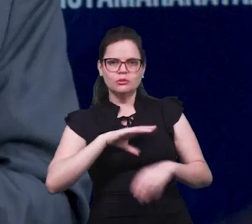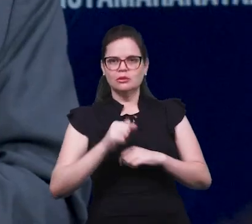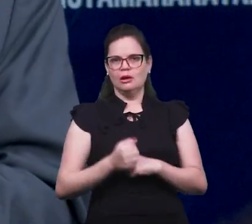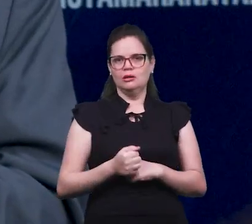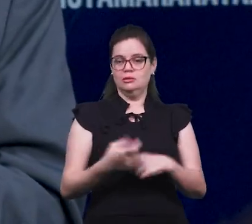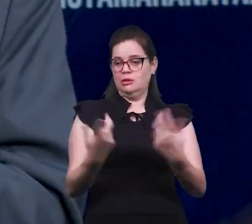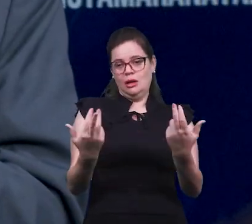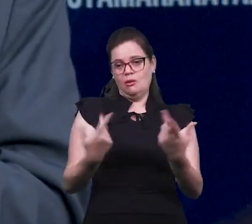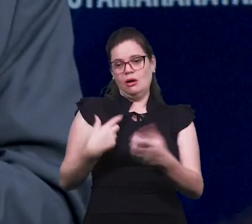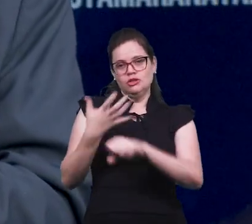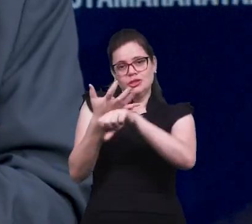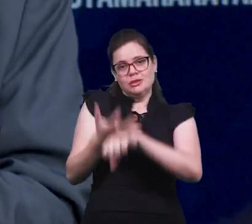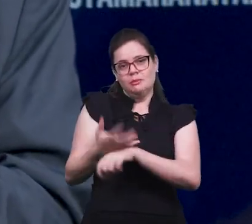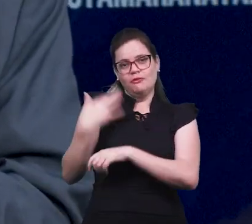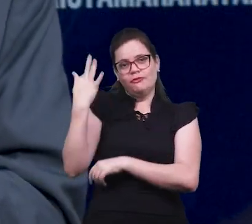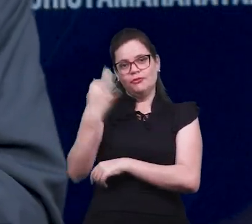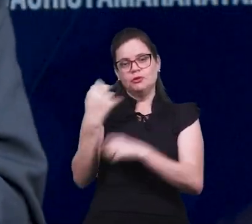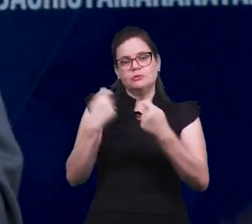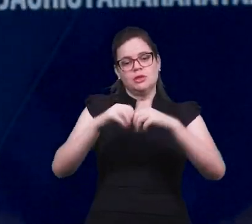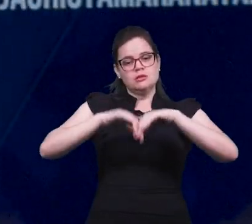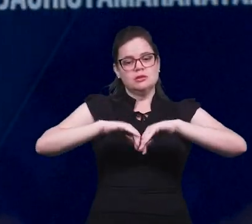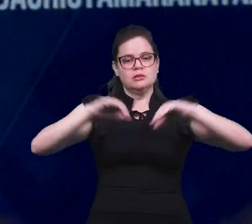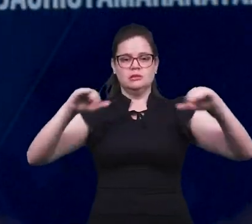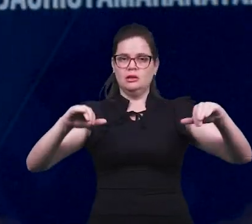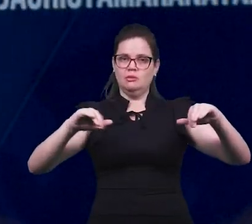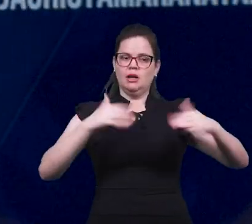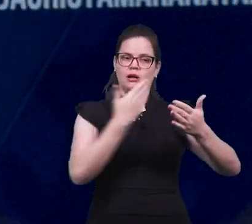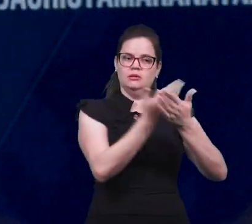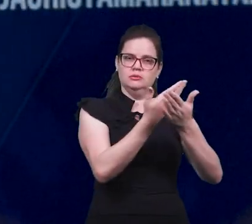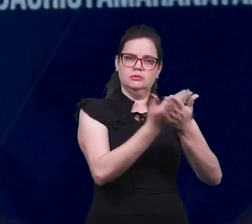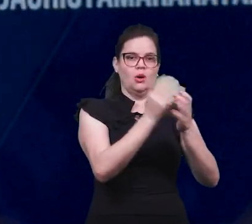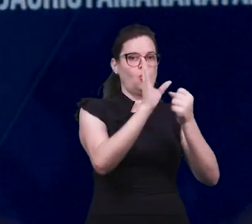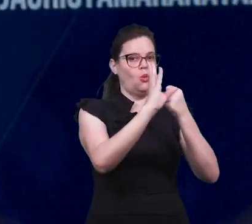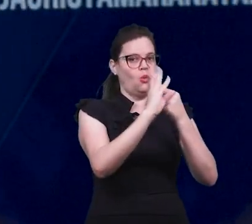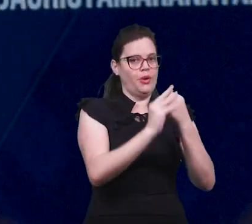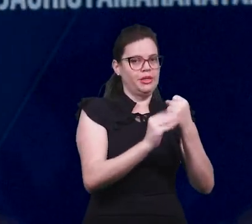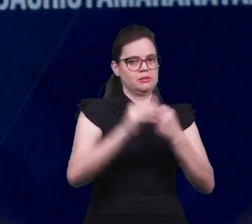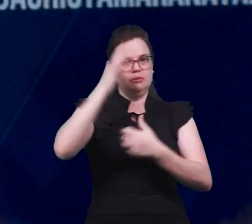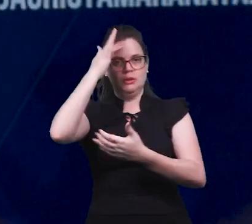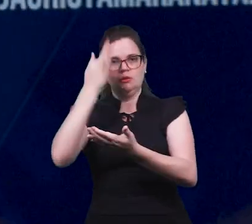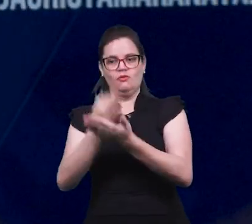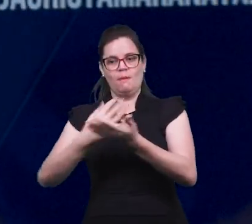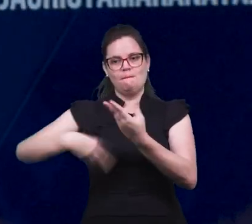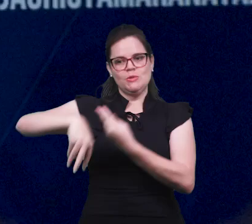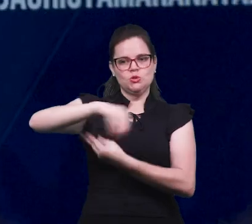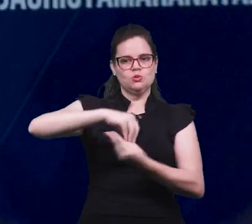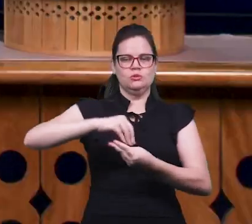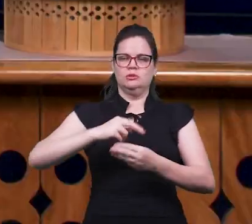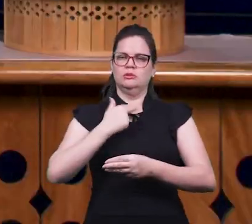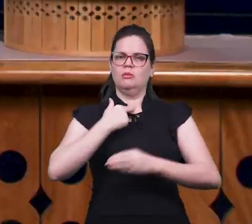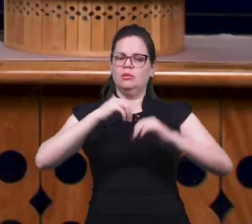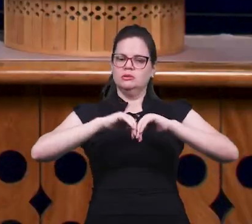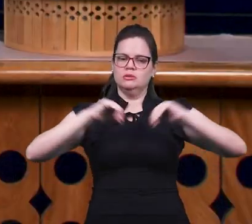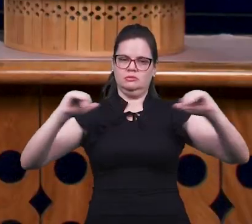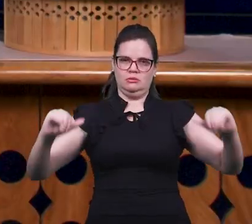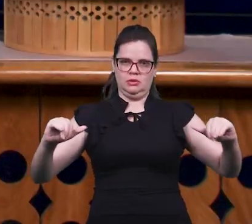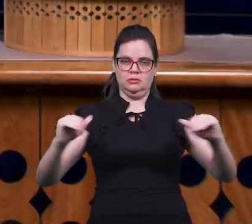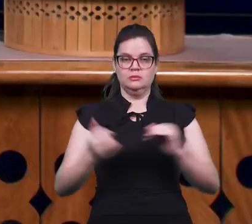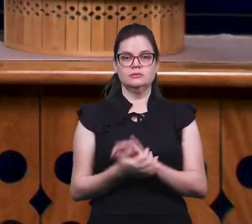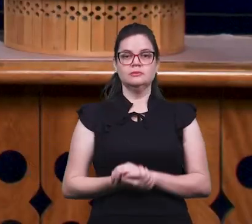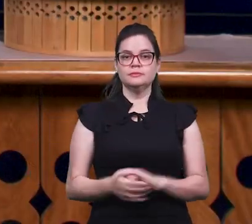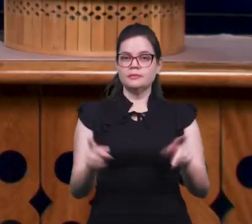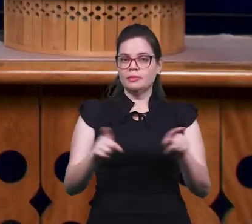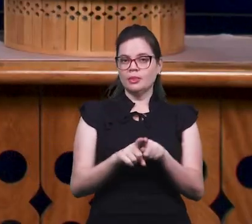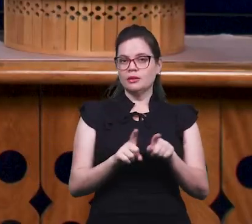fazer uma separação entre a fé e o ensino filosófico. Não podemos misturar uma coisa com outra. Então, lembrando uma coisa,